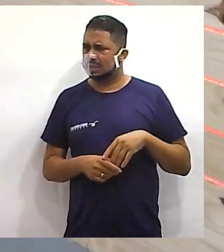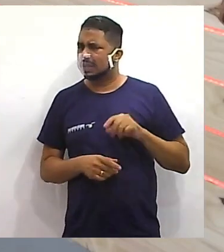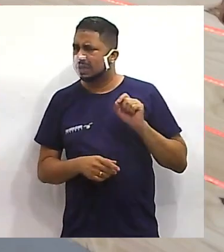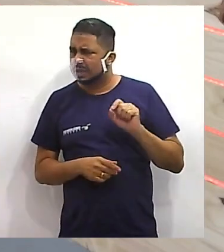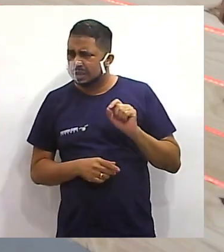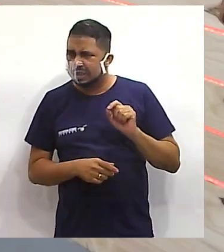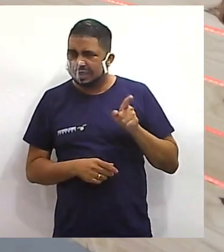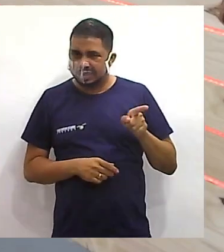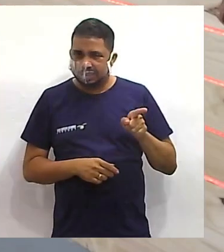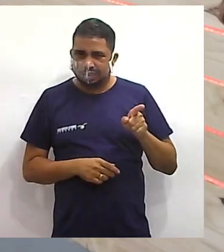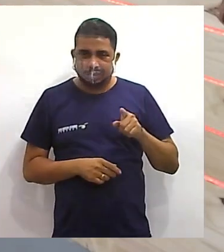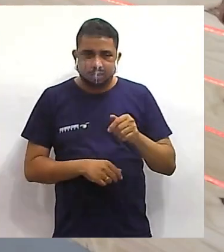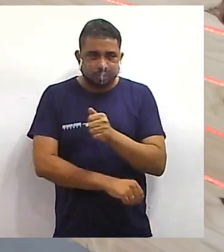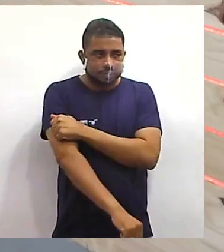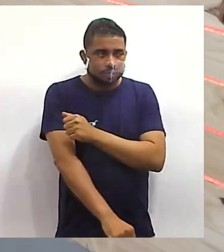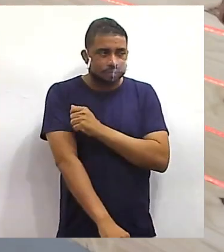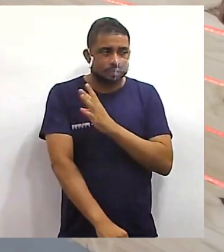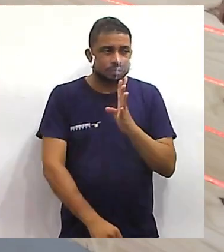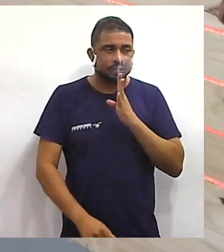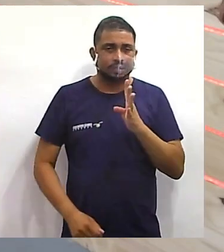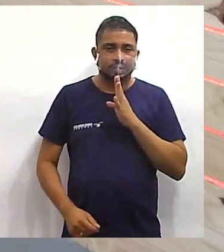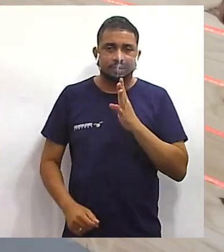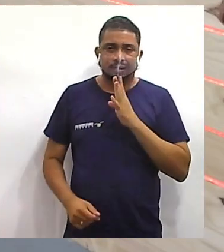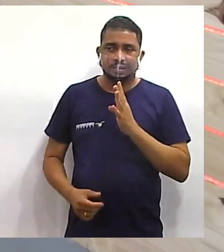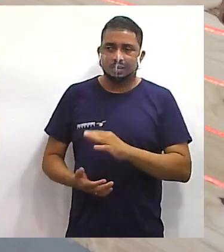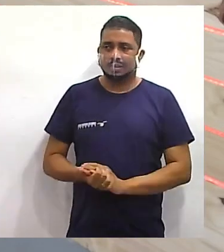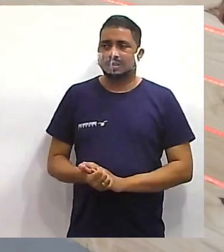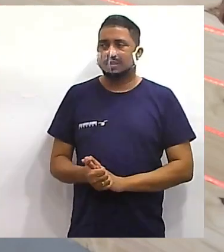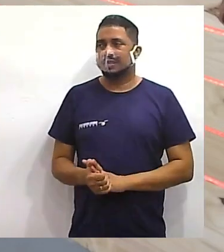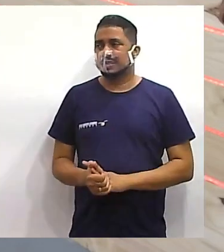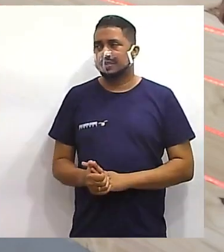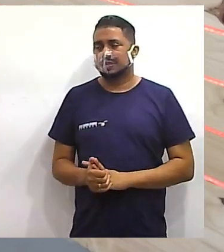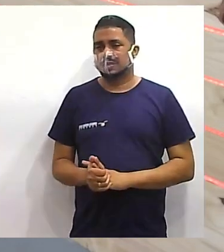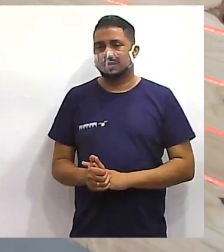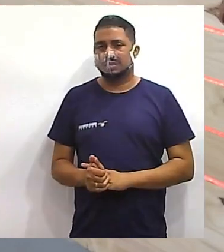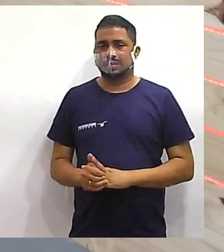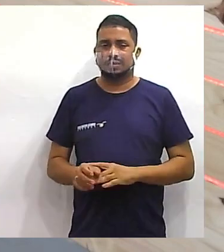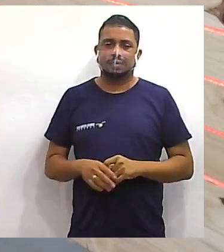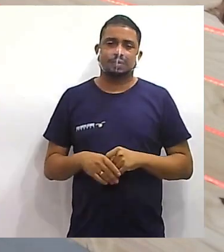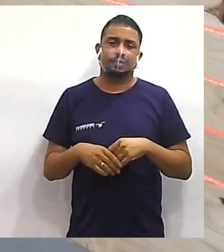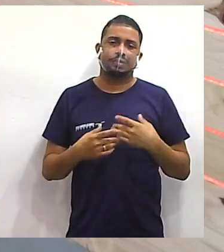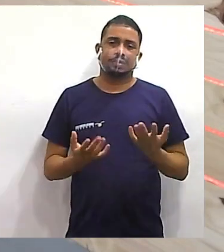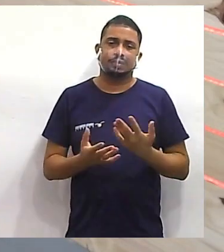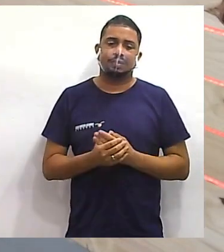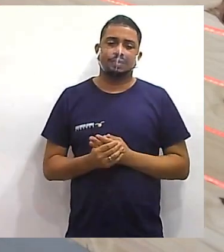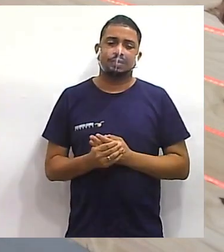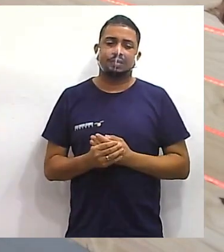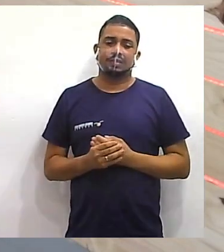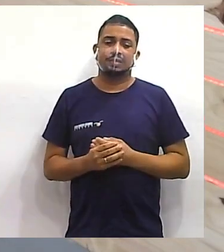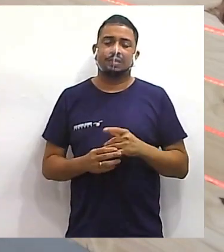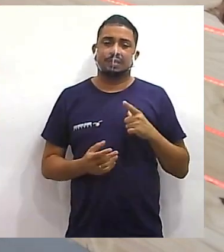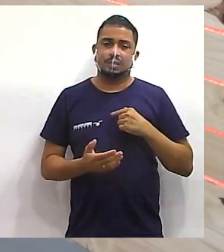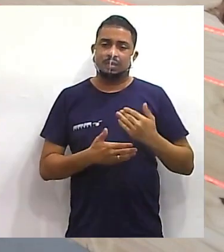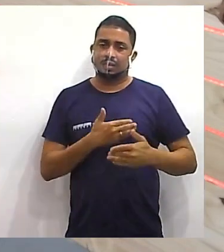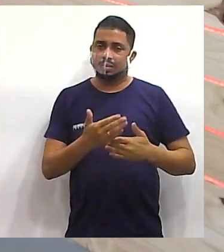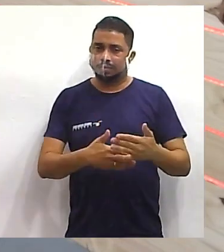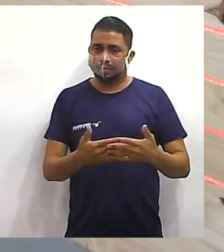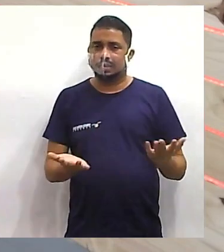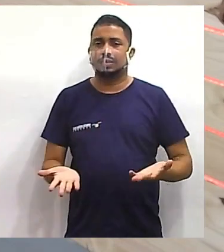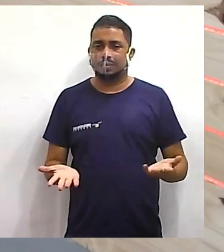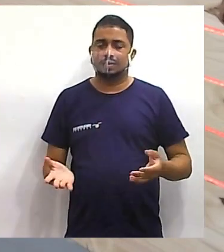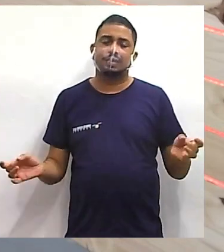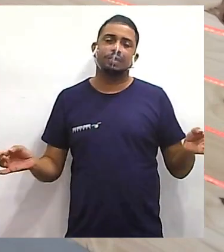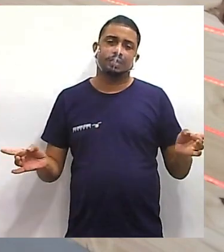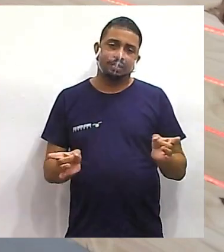projeto político-pedagógico? Você conhece o seu projeto político-pedagógico? A gente já está agora, né, caminhando para encerrar,